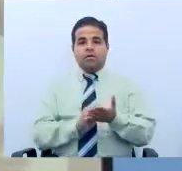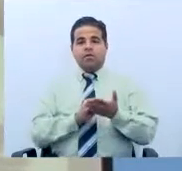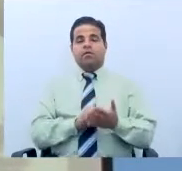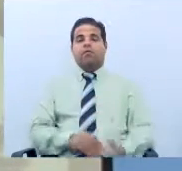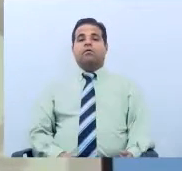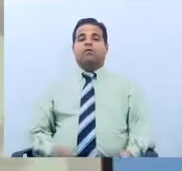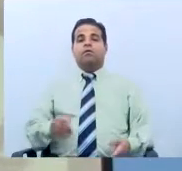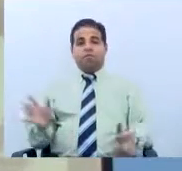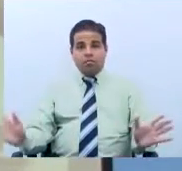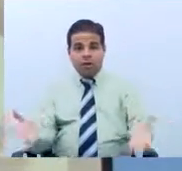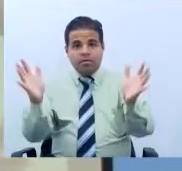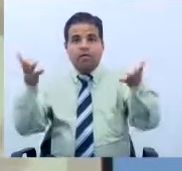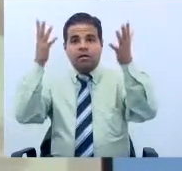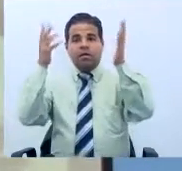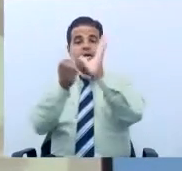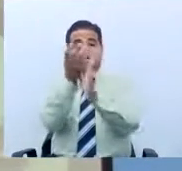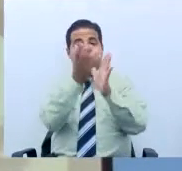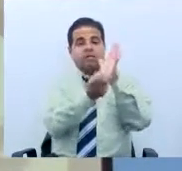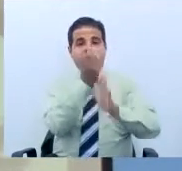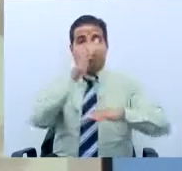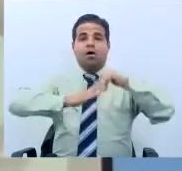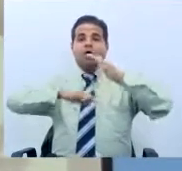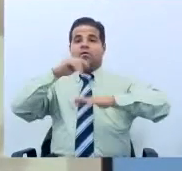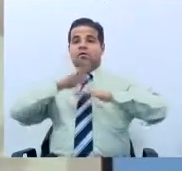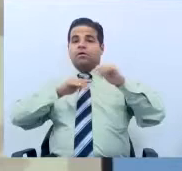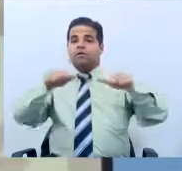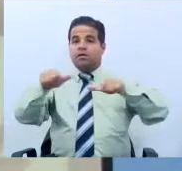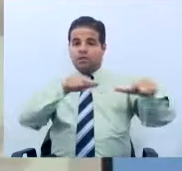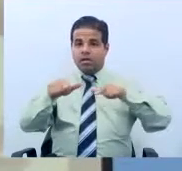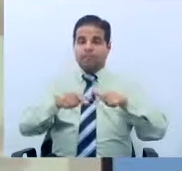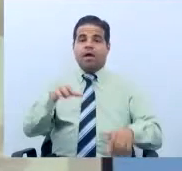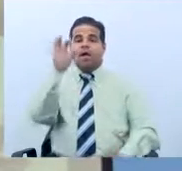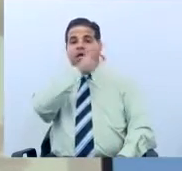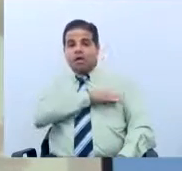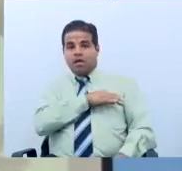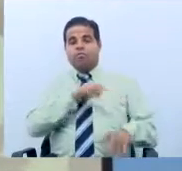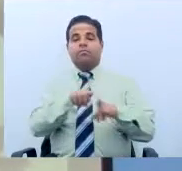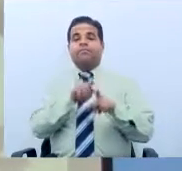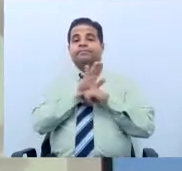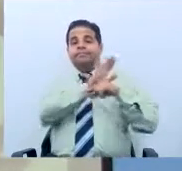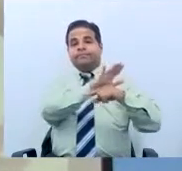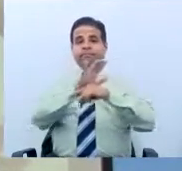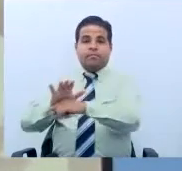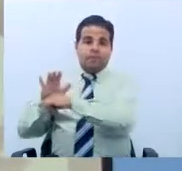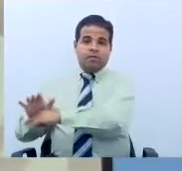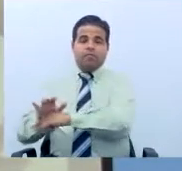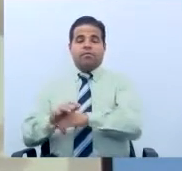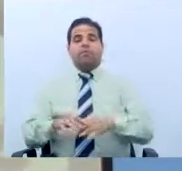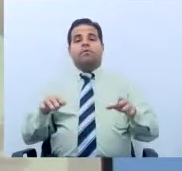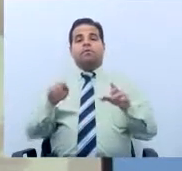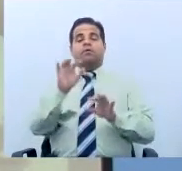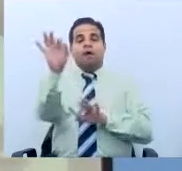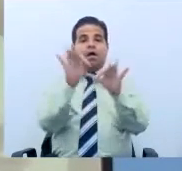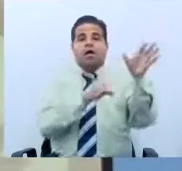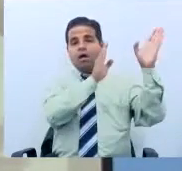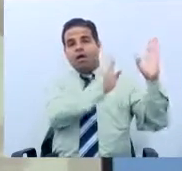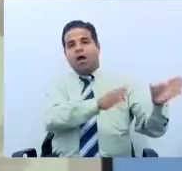Vamos estimular a geração de emprego e renda, propiciar a formalização e